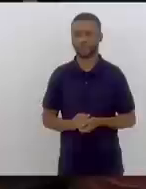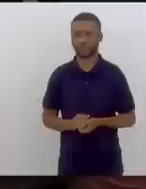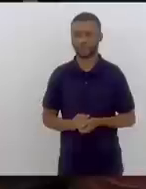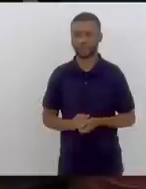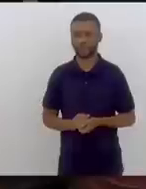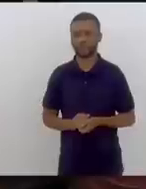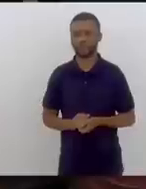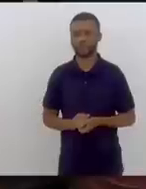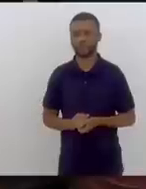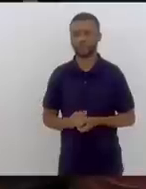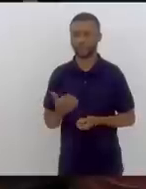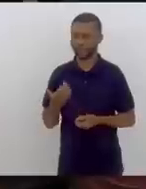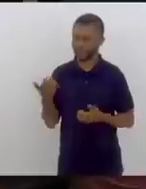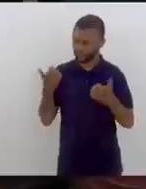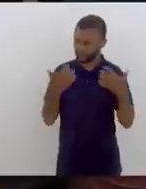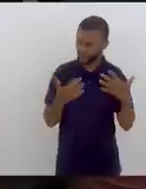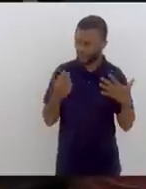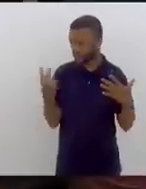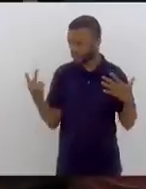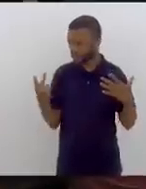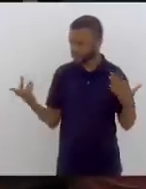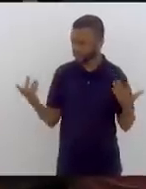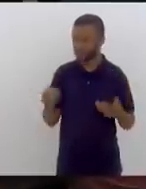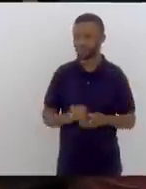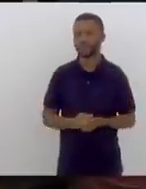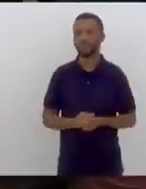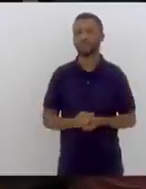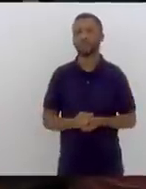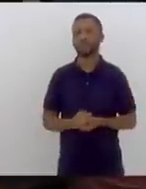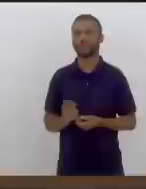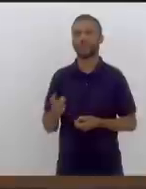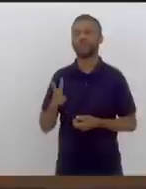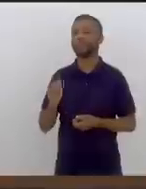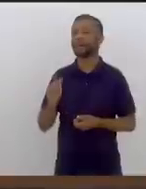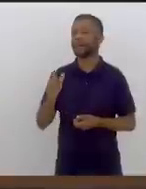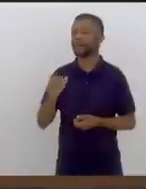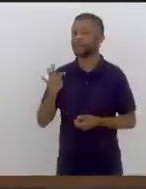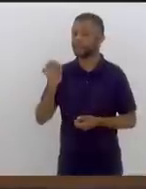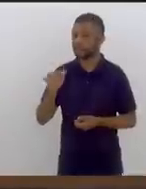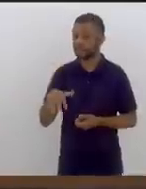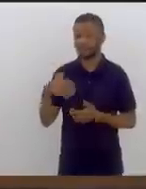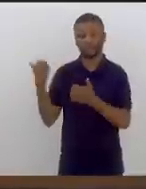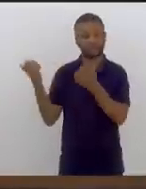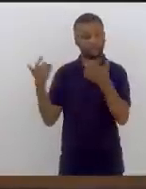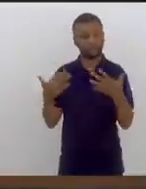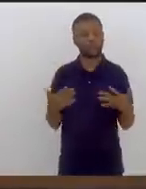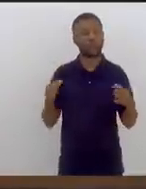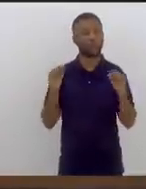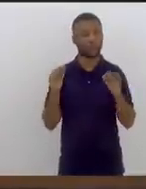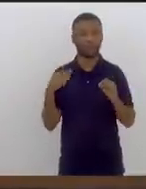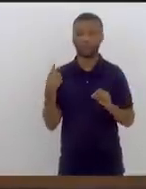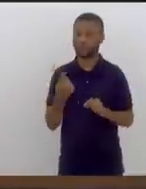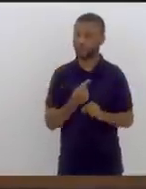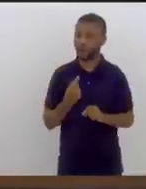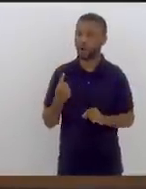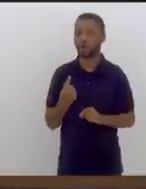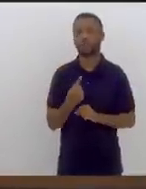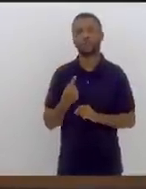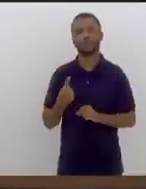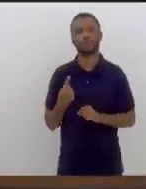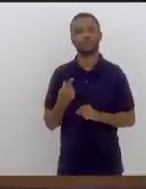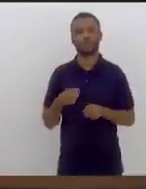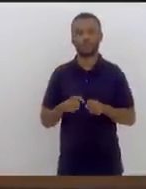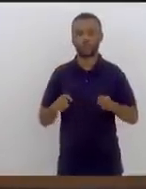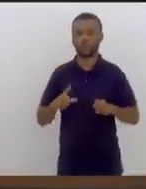assim quer que eu falo você fala o Valentim aqui dizer que nós aqui temos